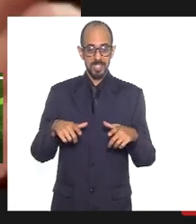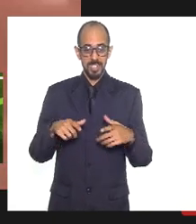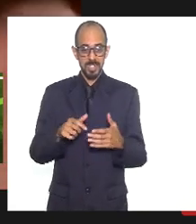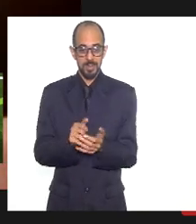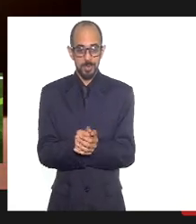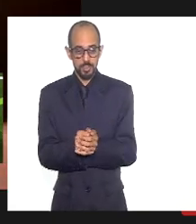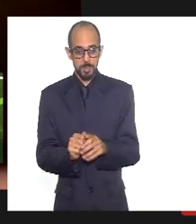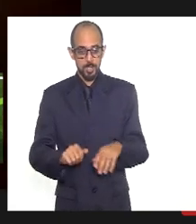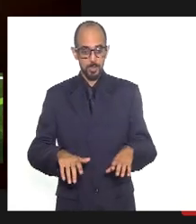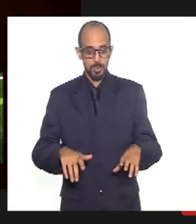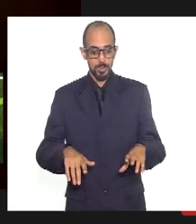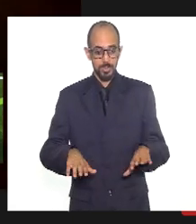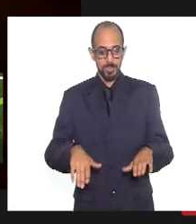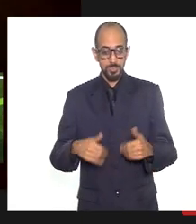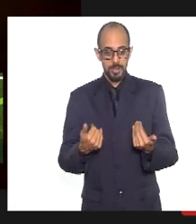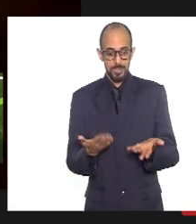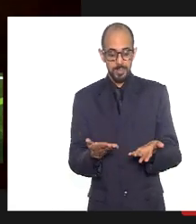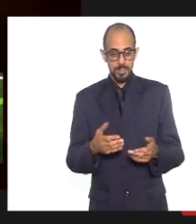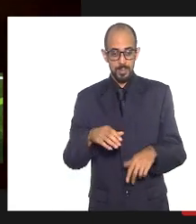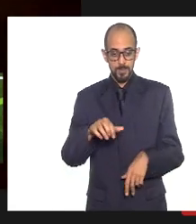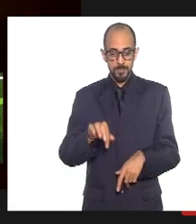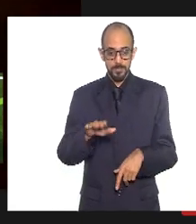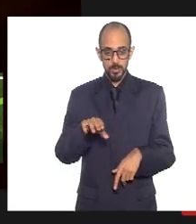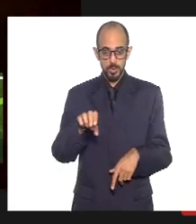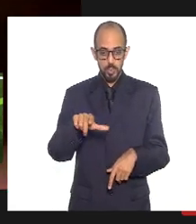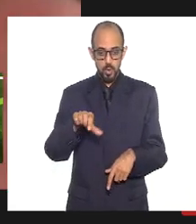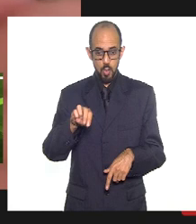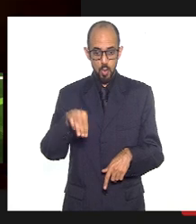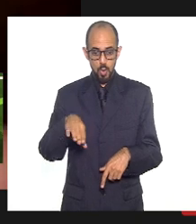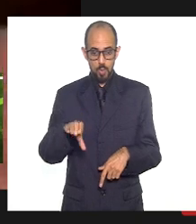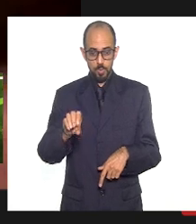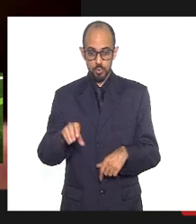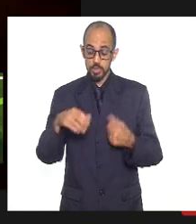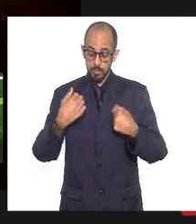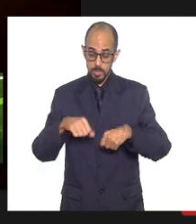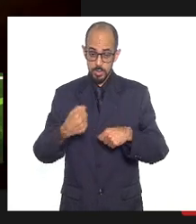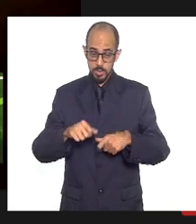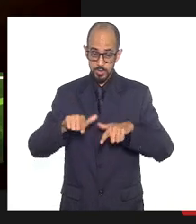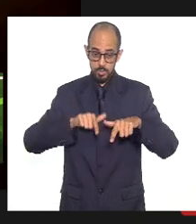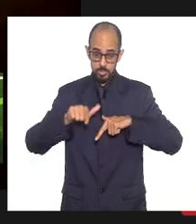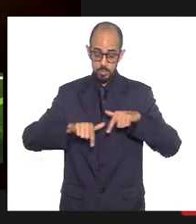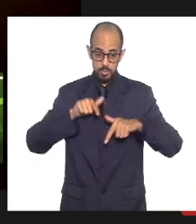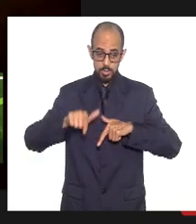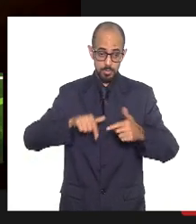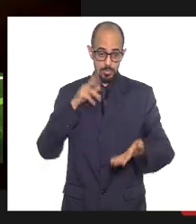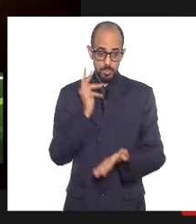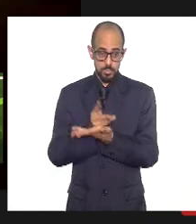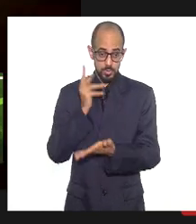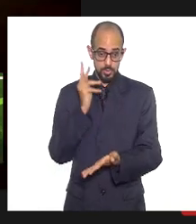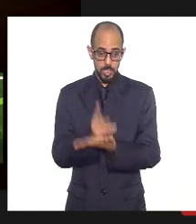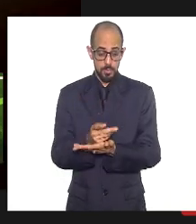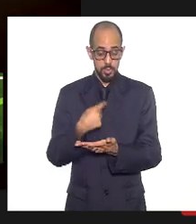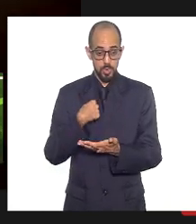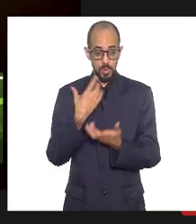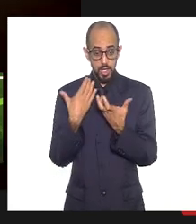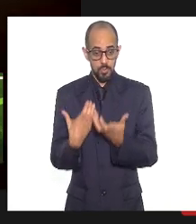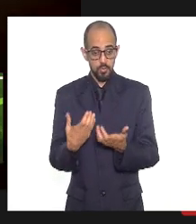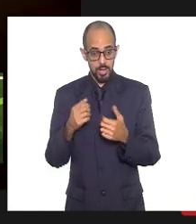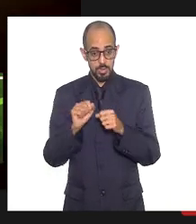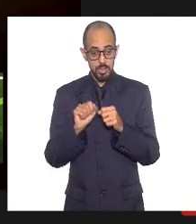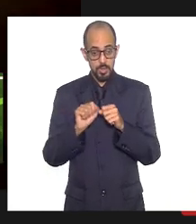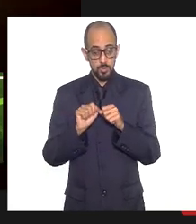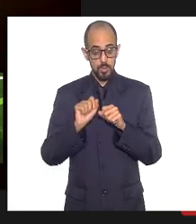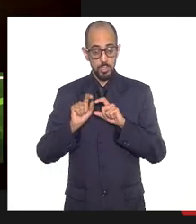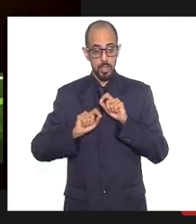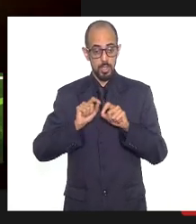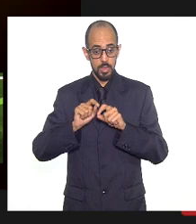acho que os quilombos têm que ter um trabalho constante, que é o trabalho que eu quero fazer agora, depois de eu ter